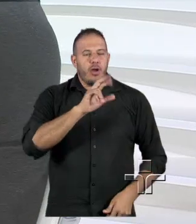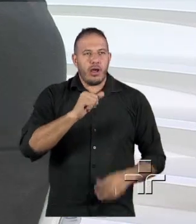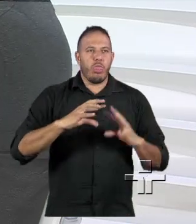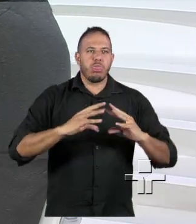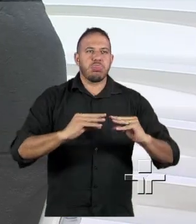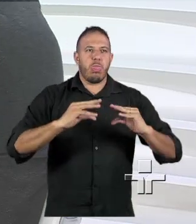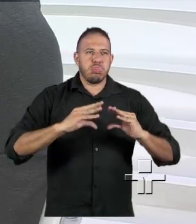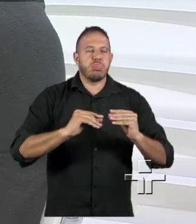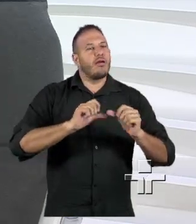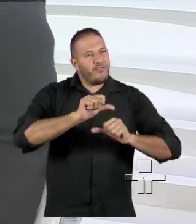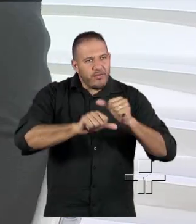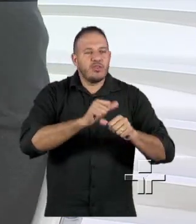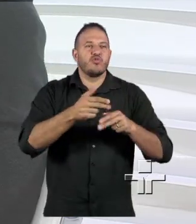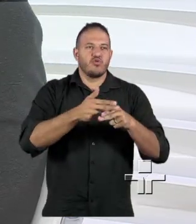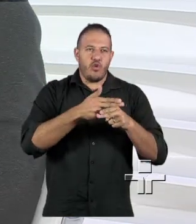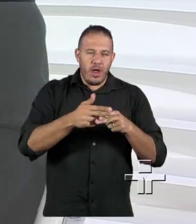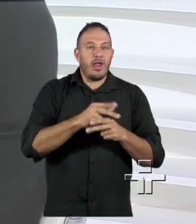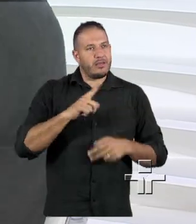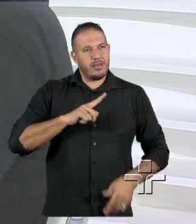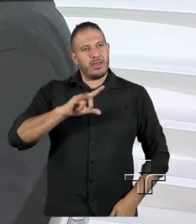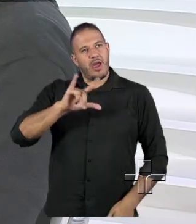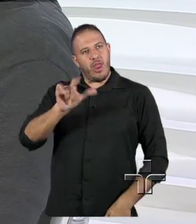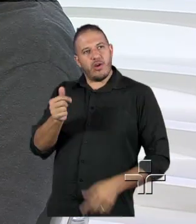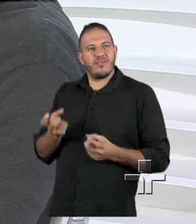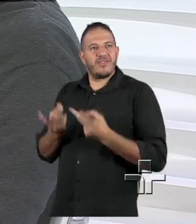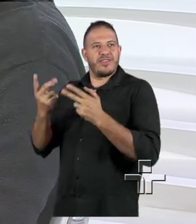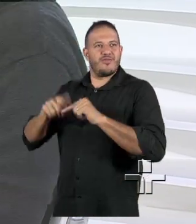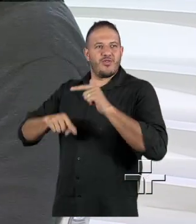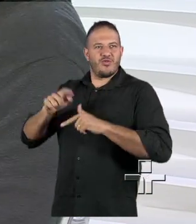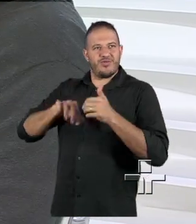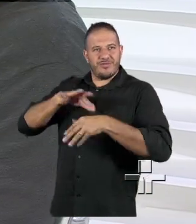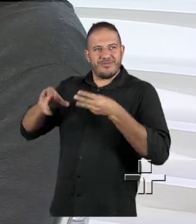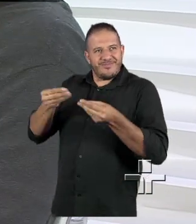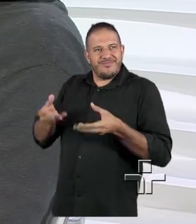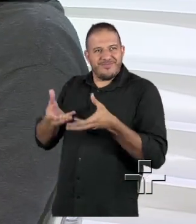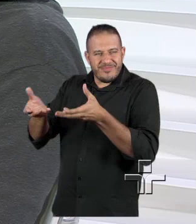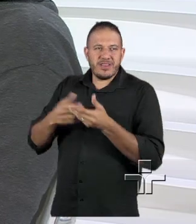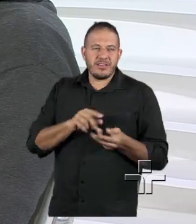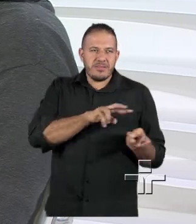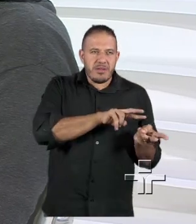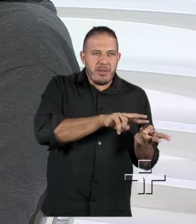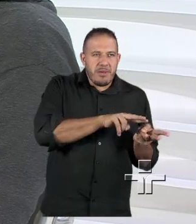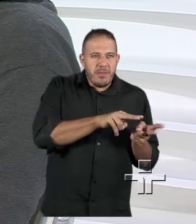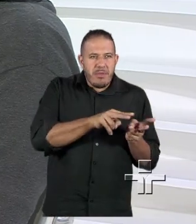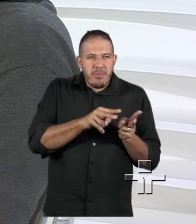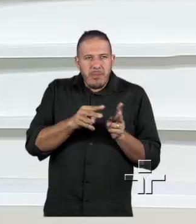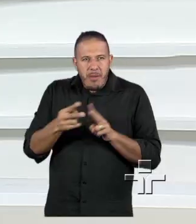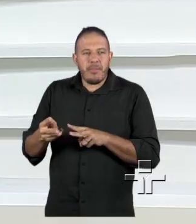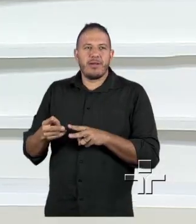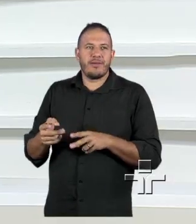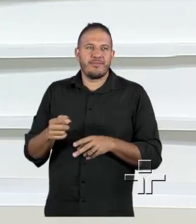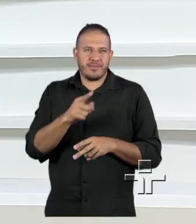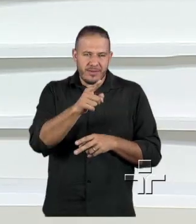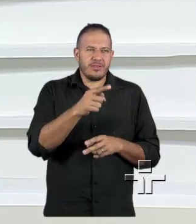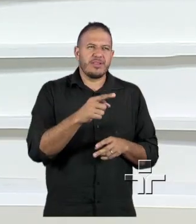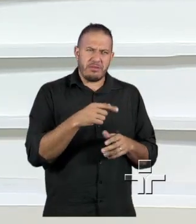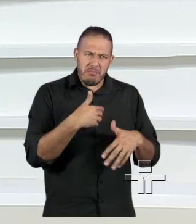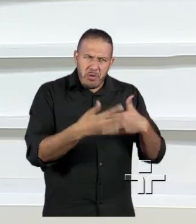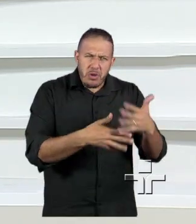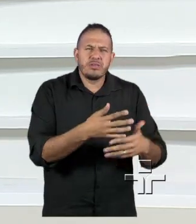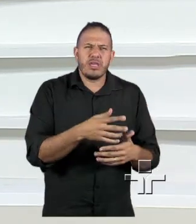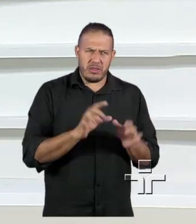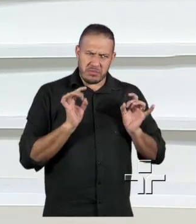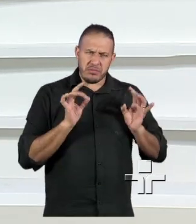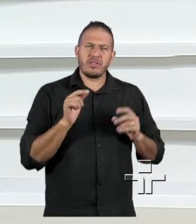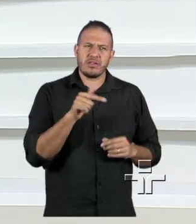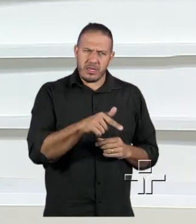fazemos chocolate e temos a loja para vender o produto. Então, é realmente bastante verticalizado. E cada processo desse é uma